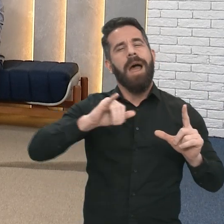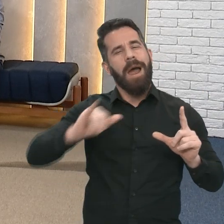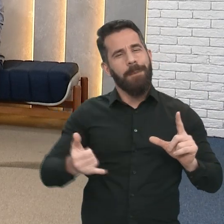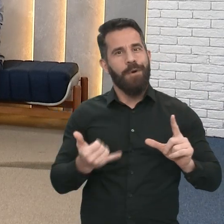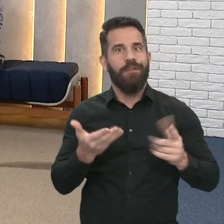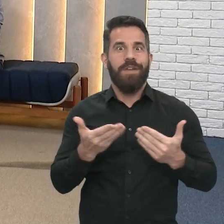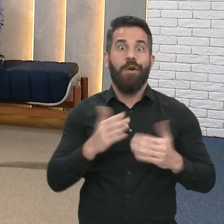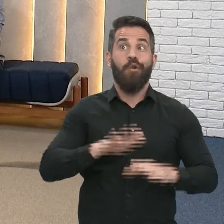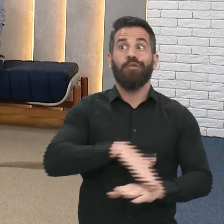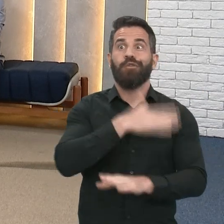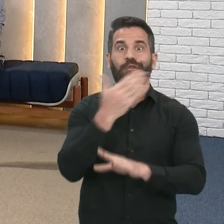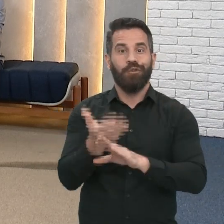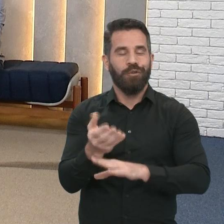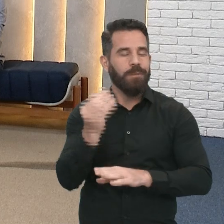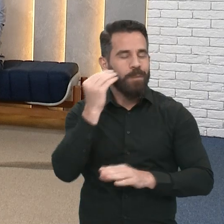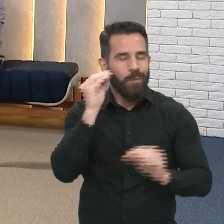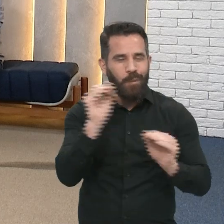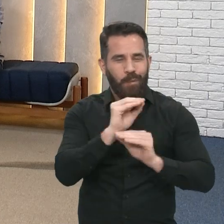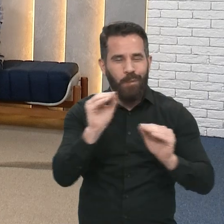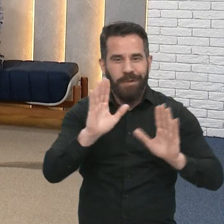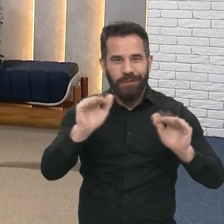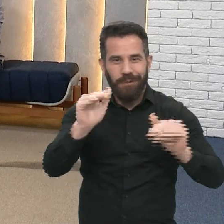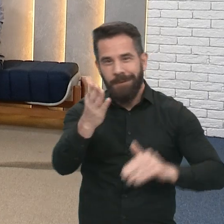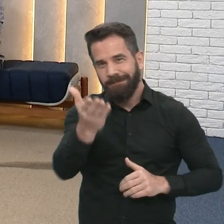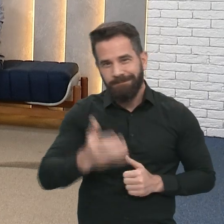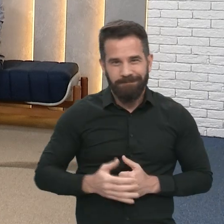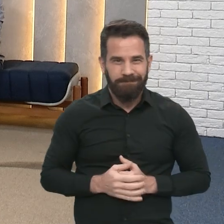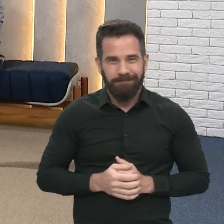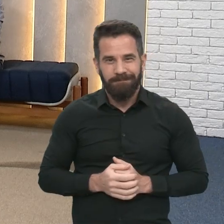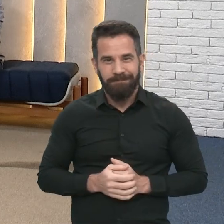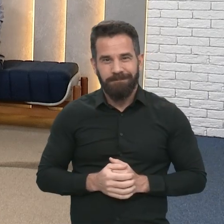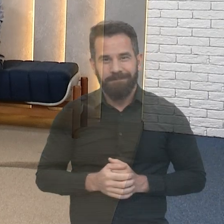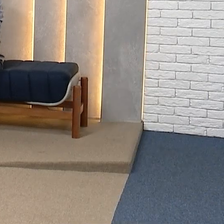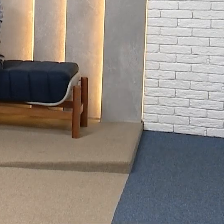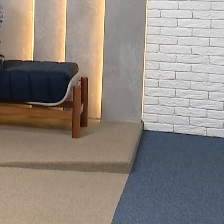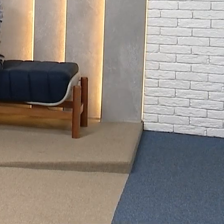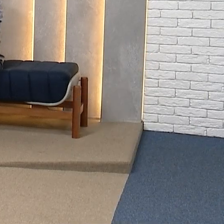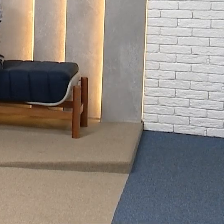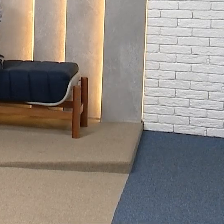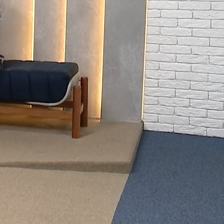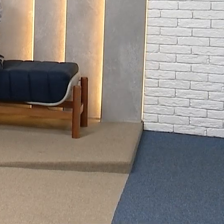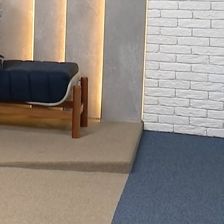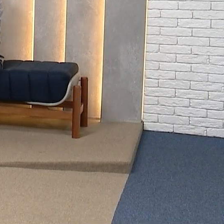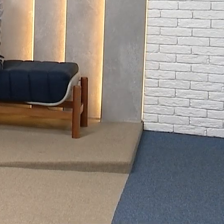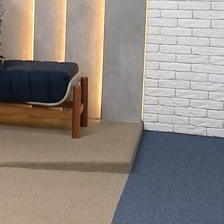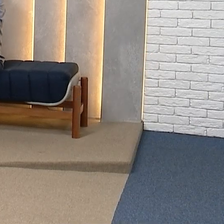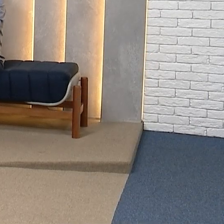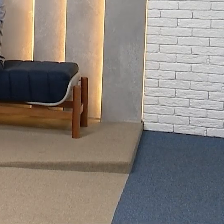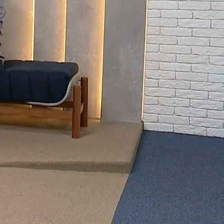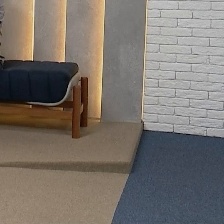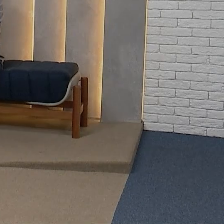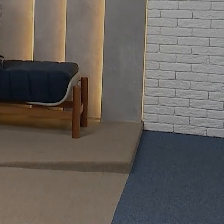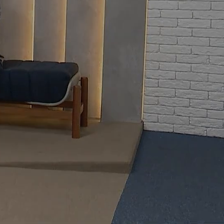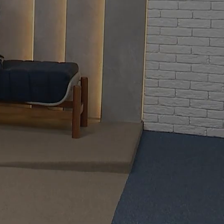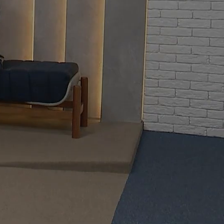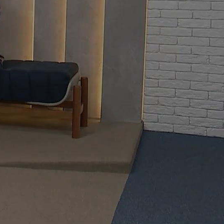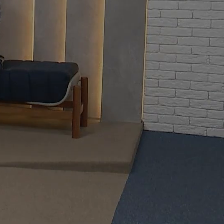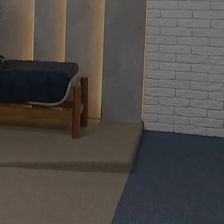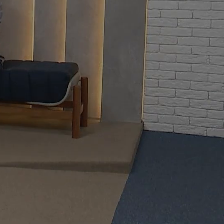para vocês, viu? Beijos e até mais. Tchau. Agora é aquela